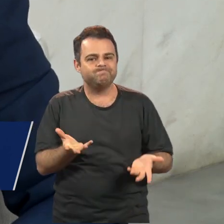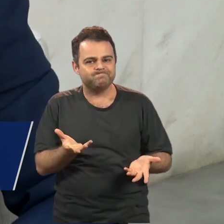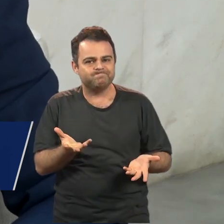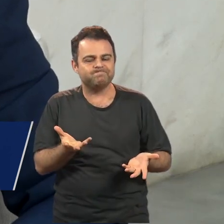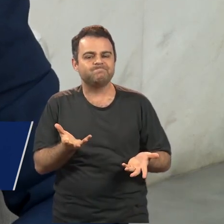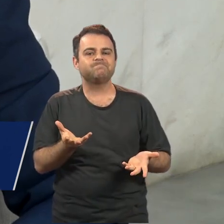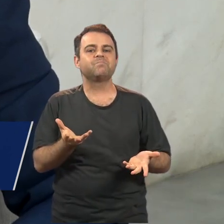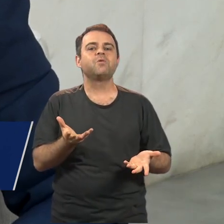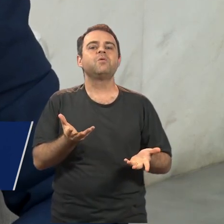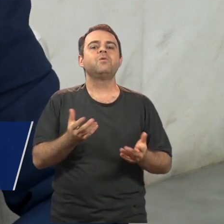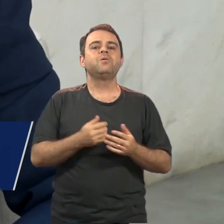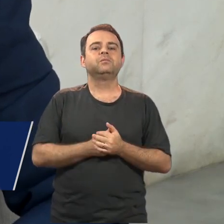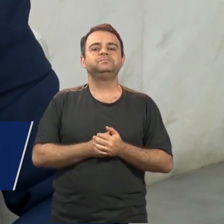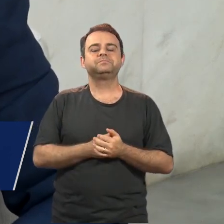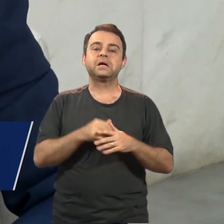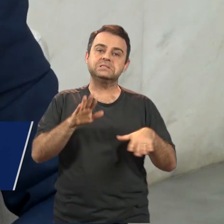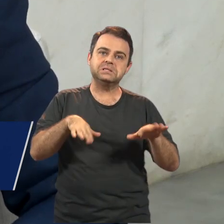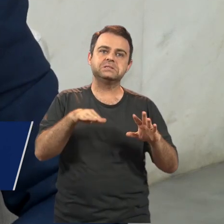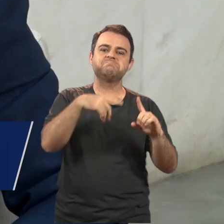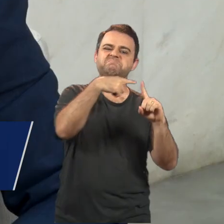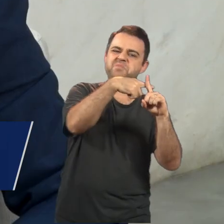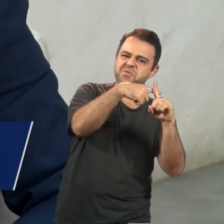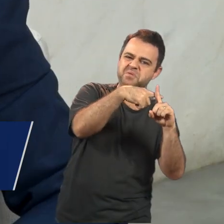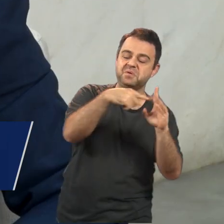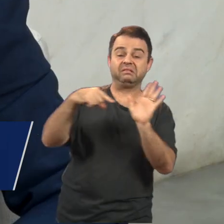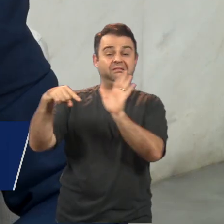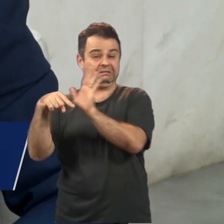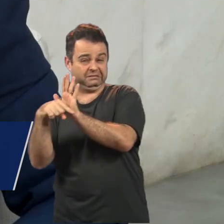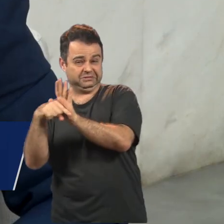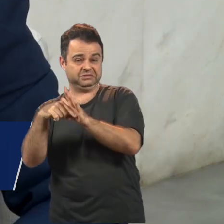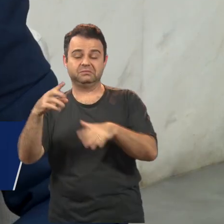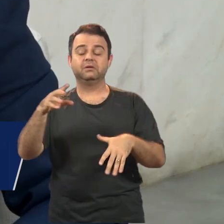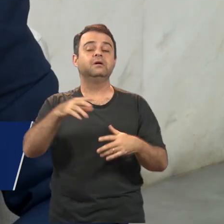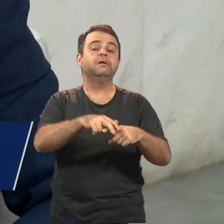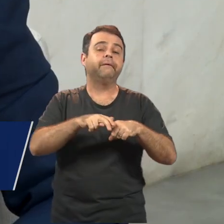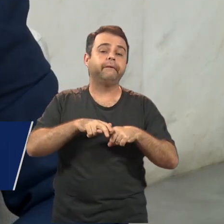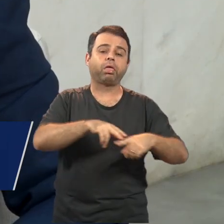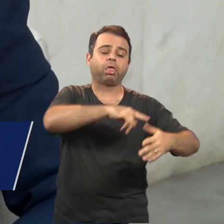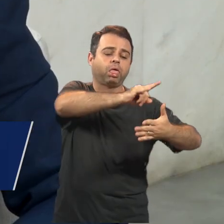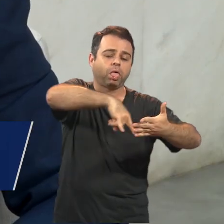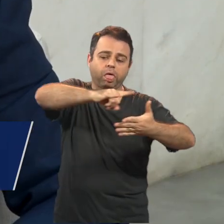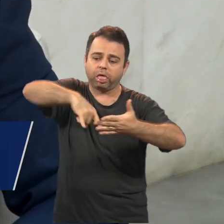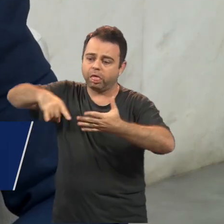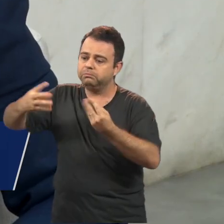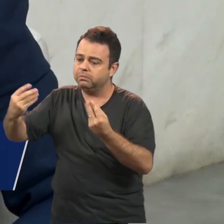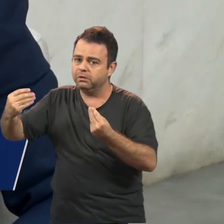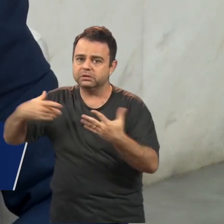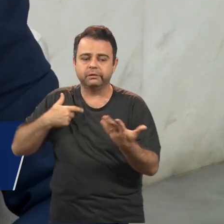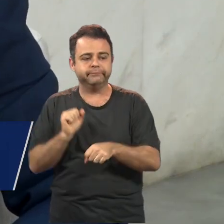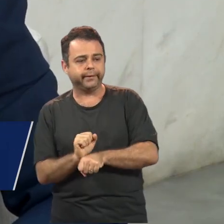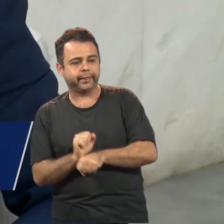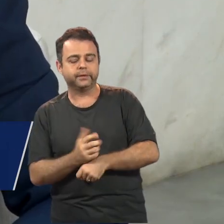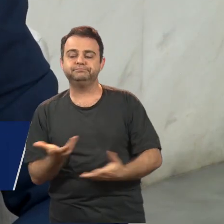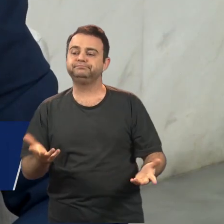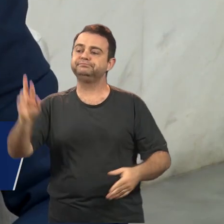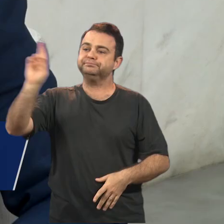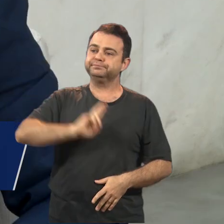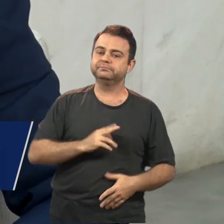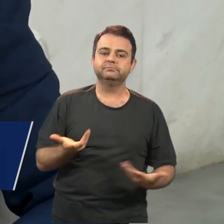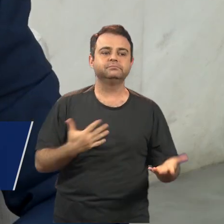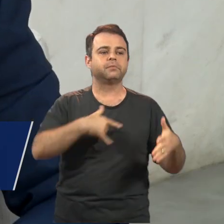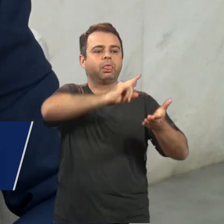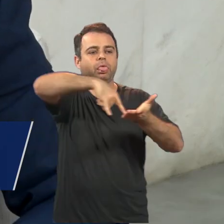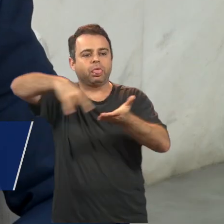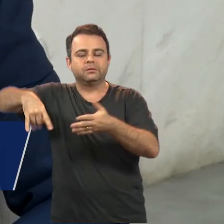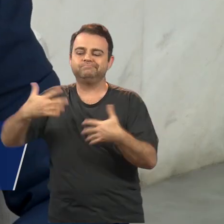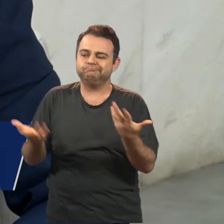nos esbarramos, às vezes positivos, às vezes negativos, em muitas burocracias. Sei que burocracias, muitas das vezes é necessário,